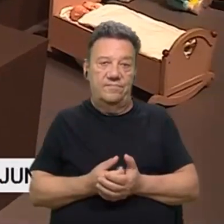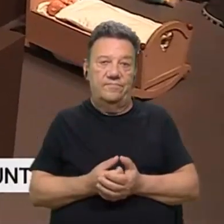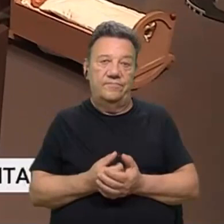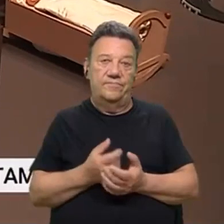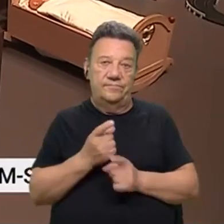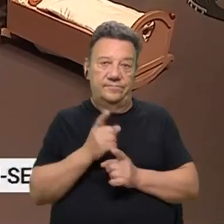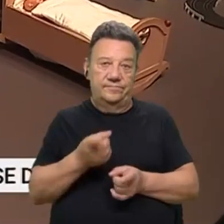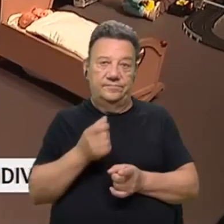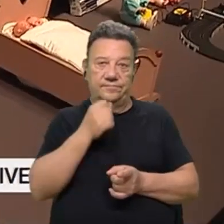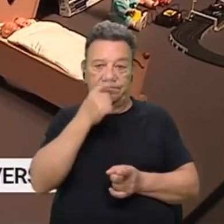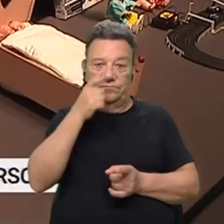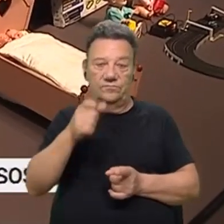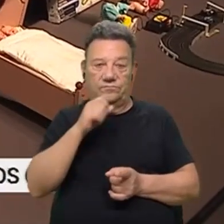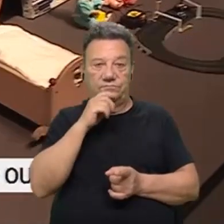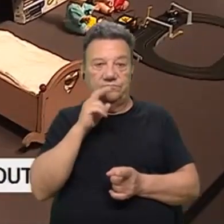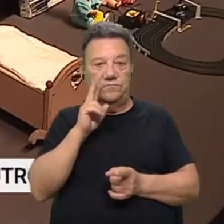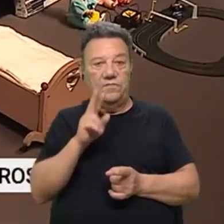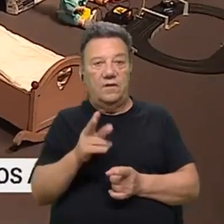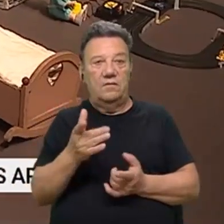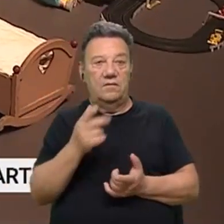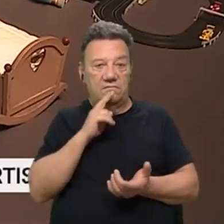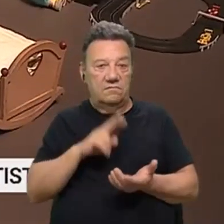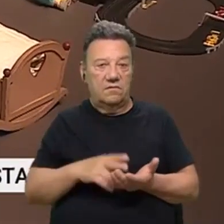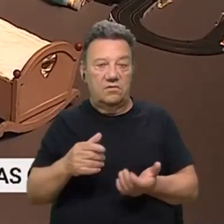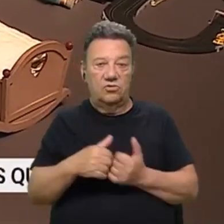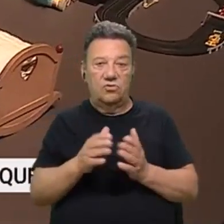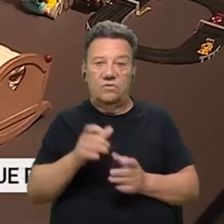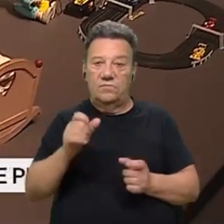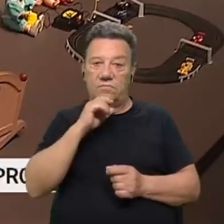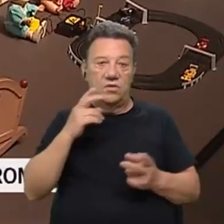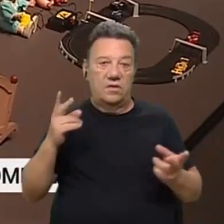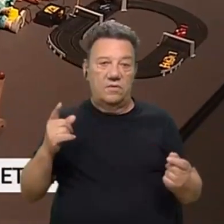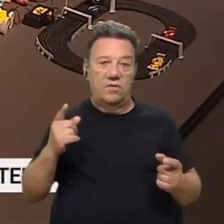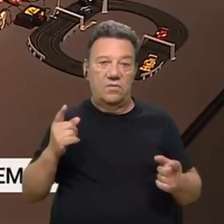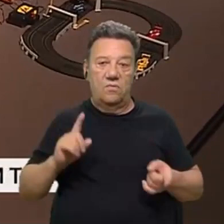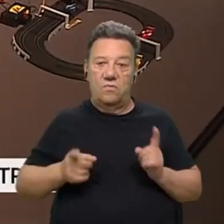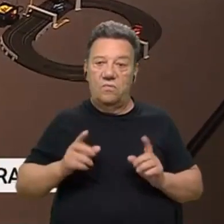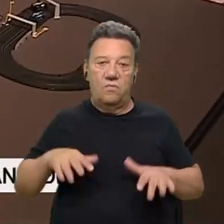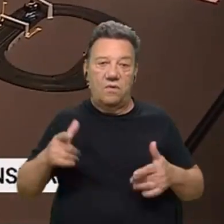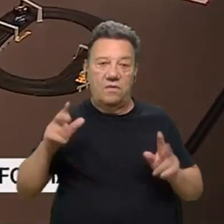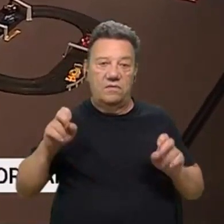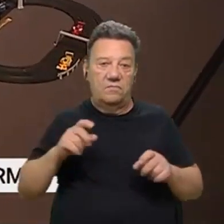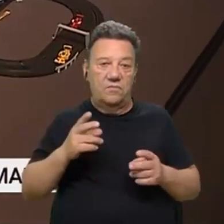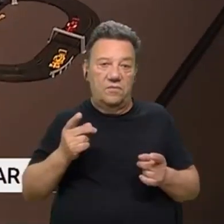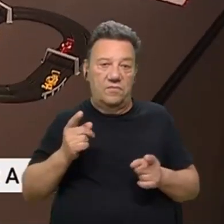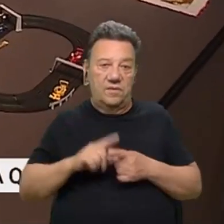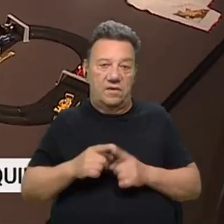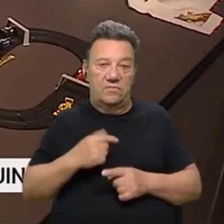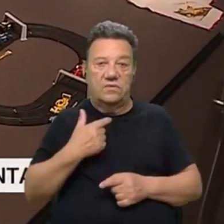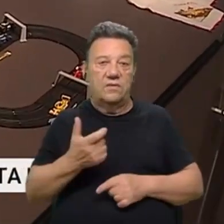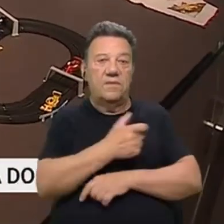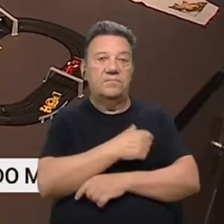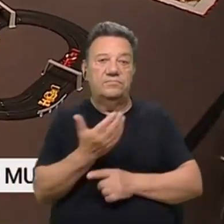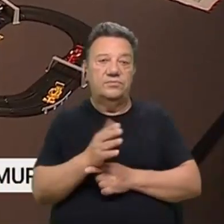e assim as pessoas conseguem ver que na verdade toda a gente pode brincar com qualquer tipo de brinquedo temos aqui representado